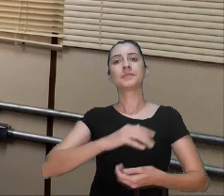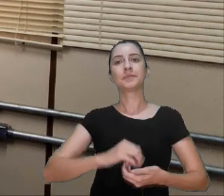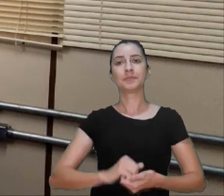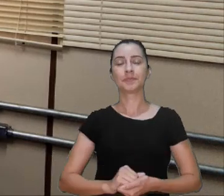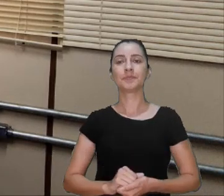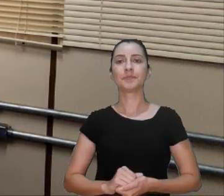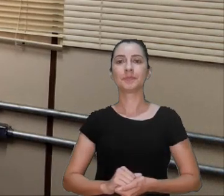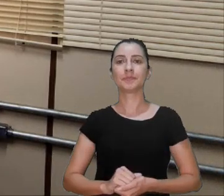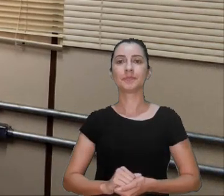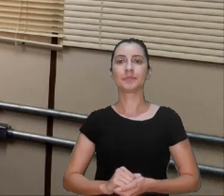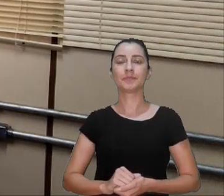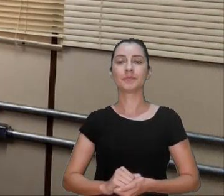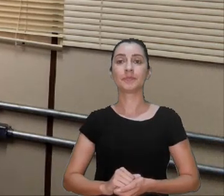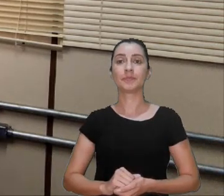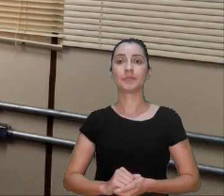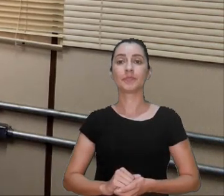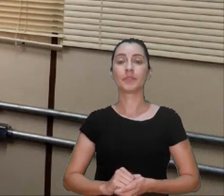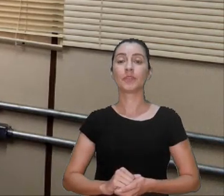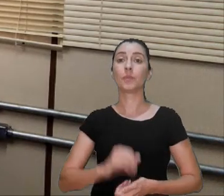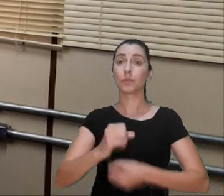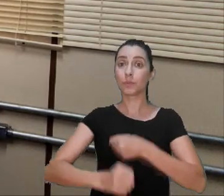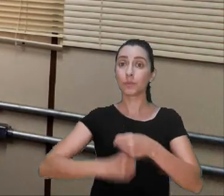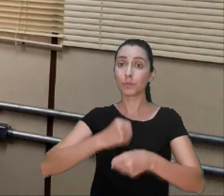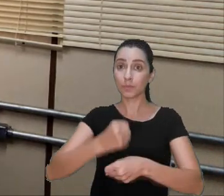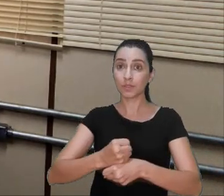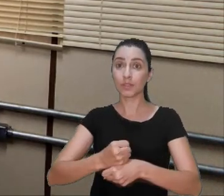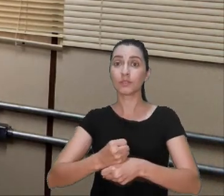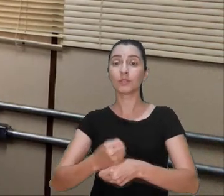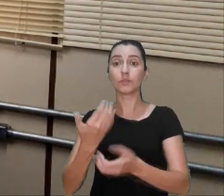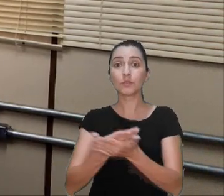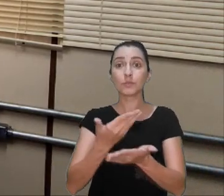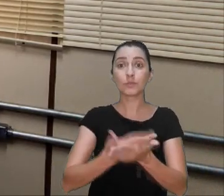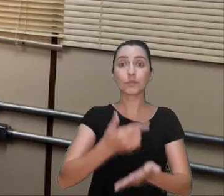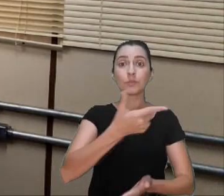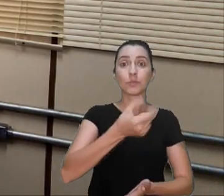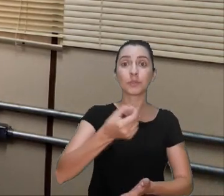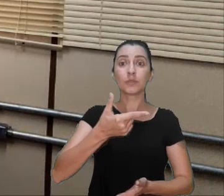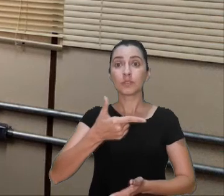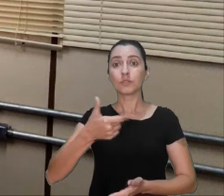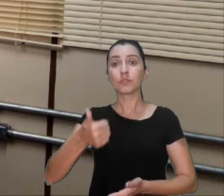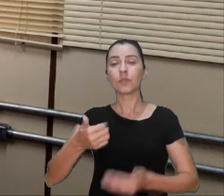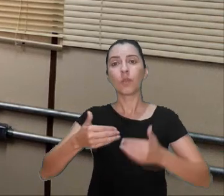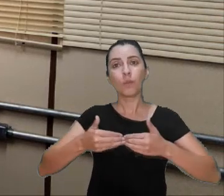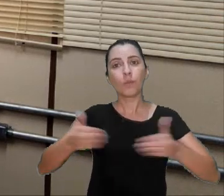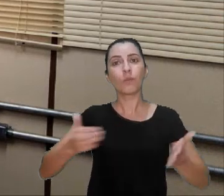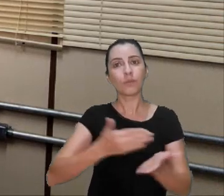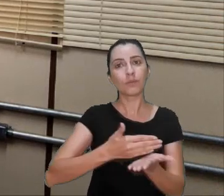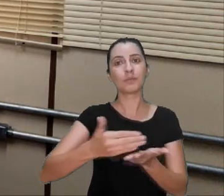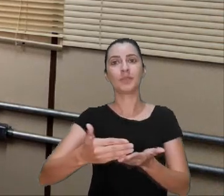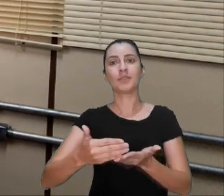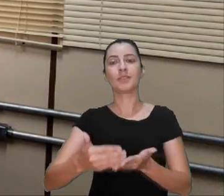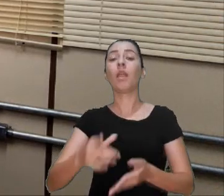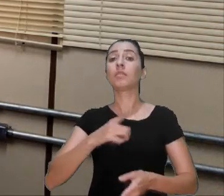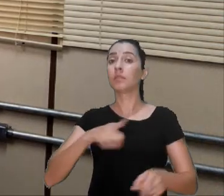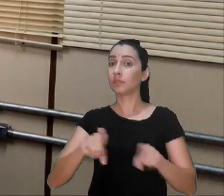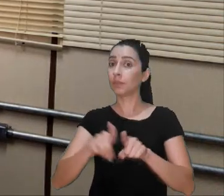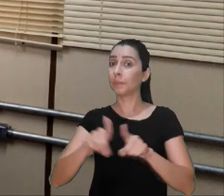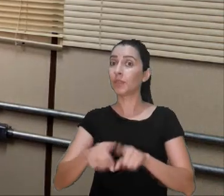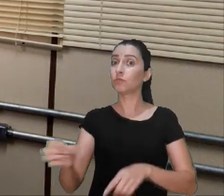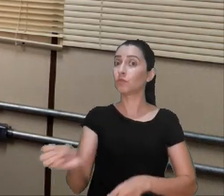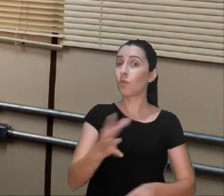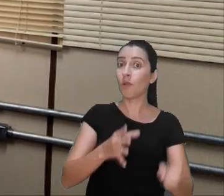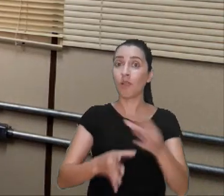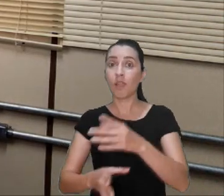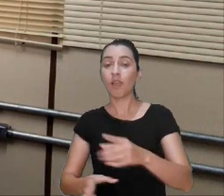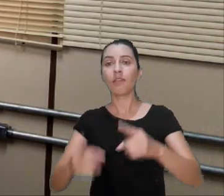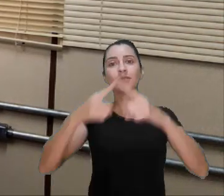fossem atendidos da melhor forma possível. O ano letivo de 2021 se inicia e com